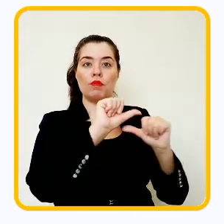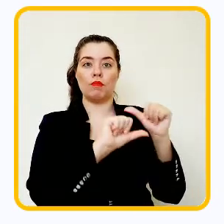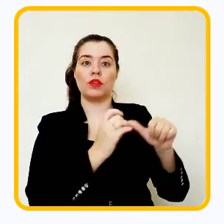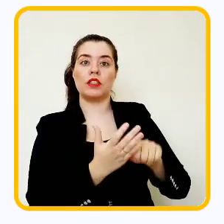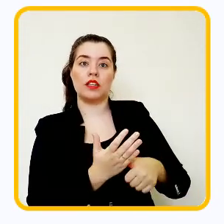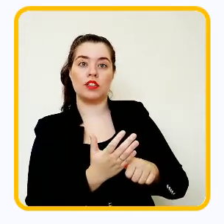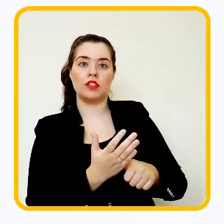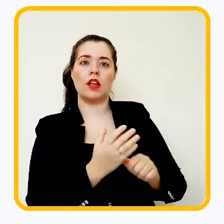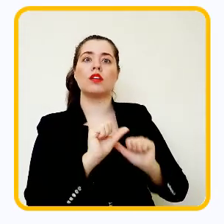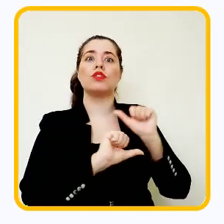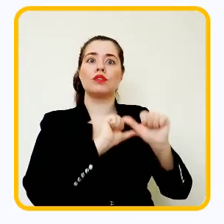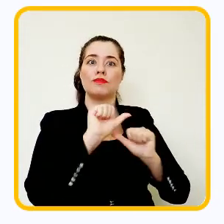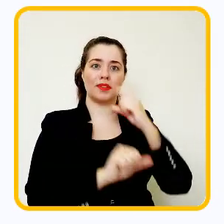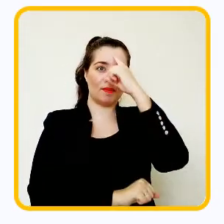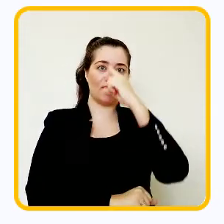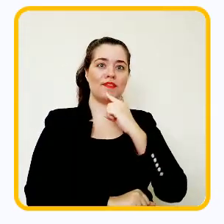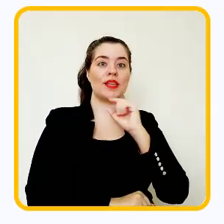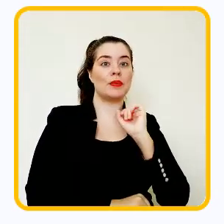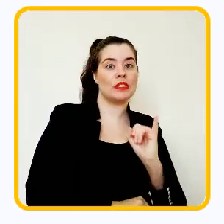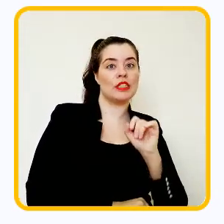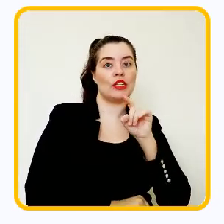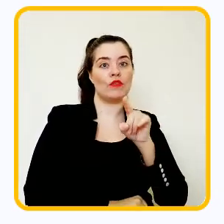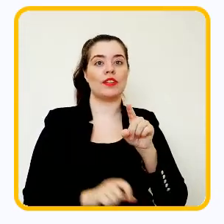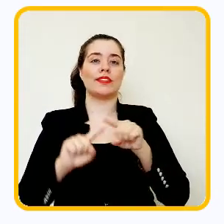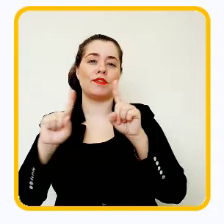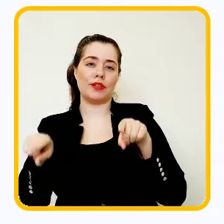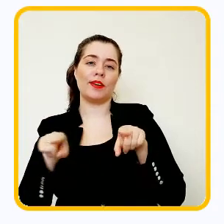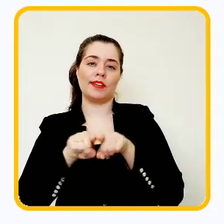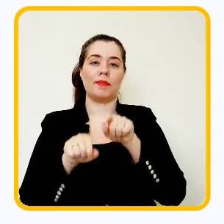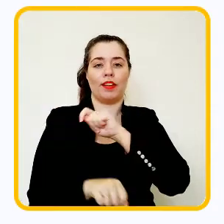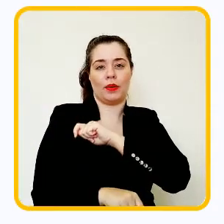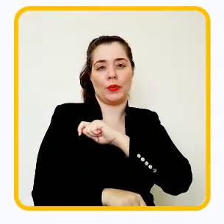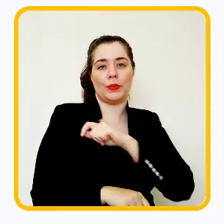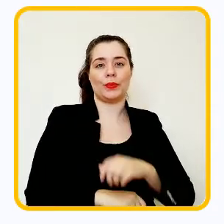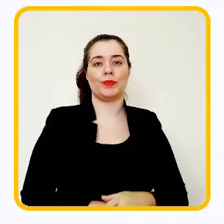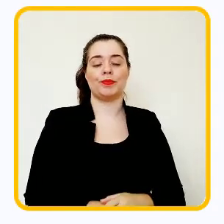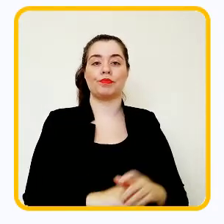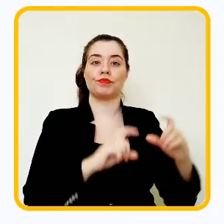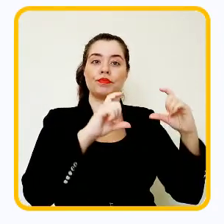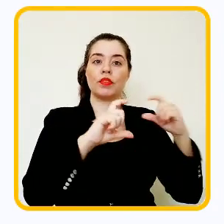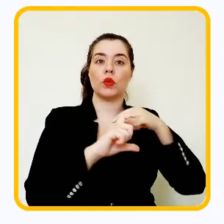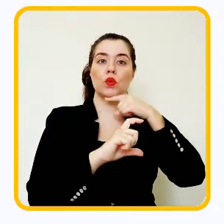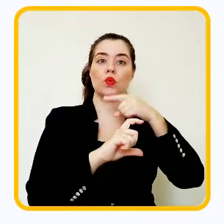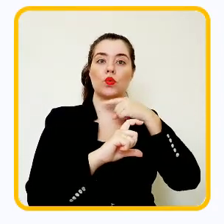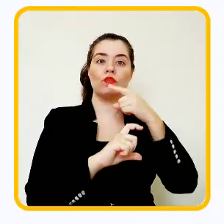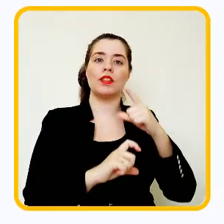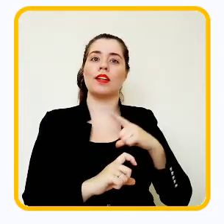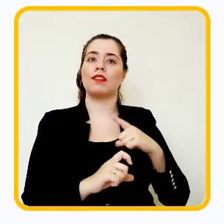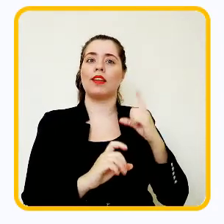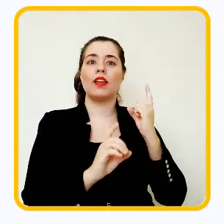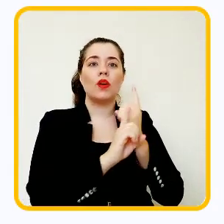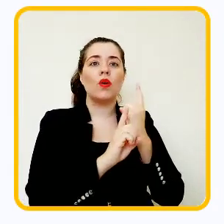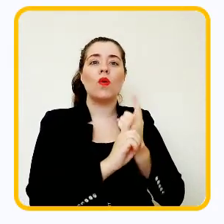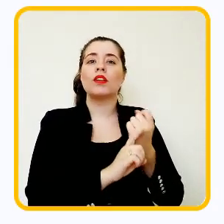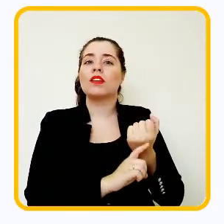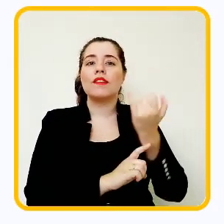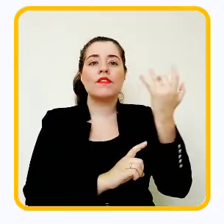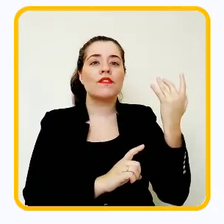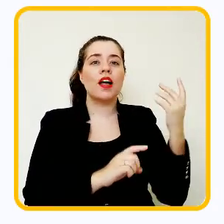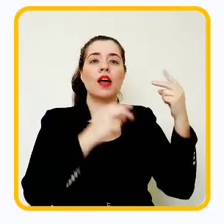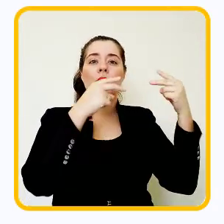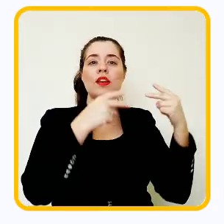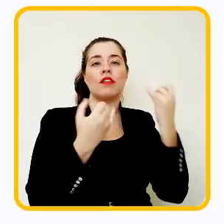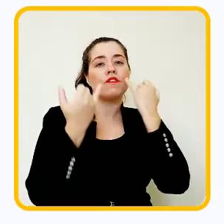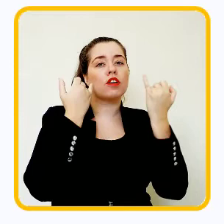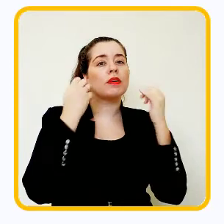em blocos. No bloco Troca de Identidades, é possível você modificar o seu perfil, caso você seja servidor e aluno, por exemplo. No